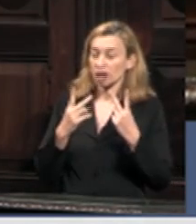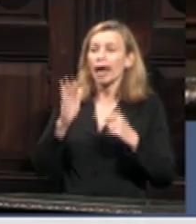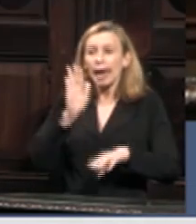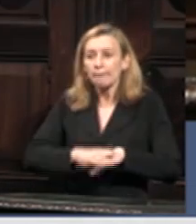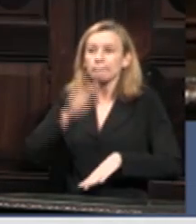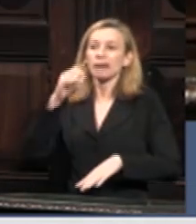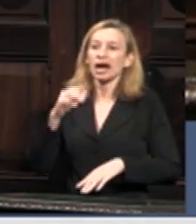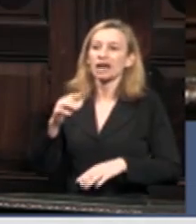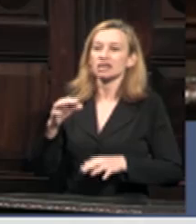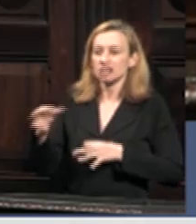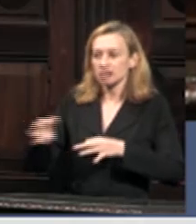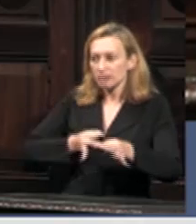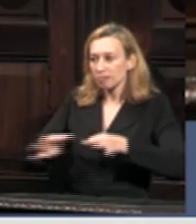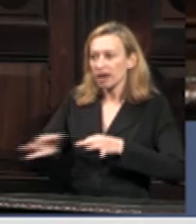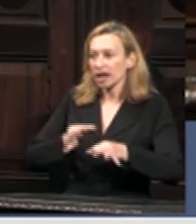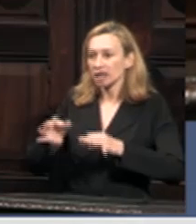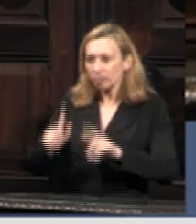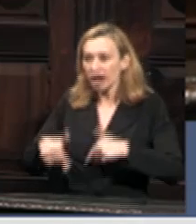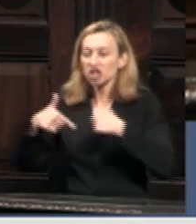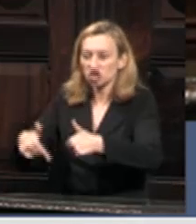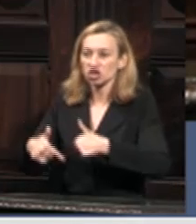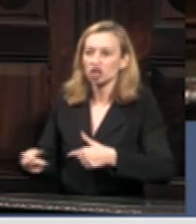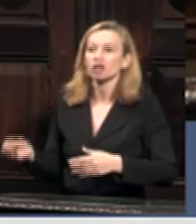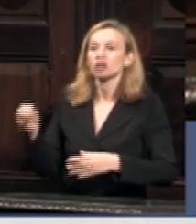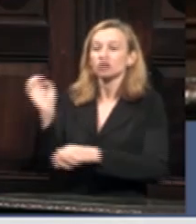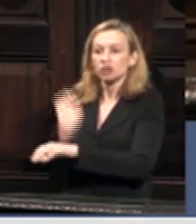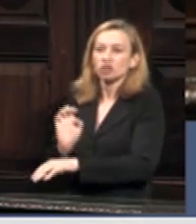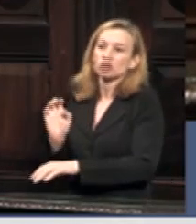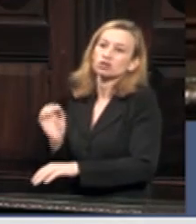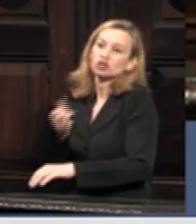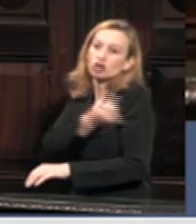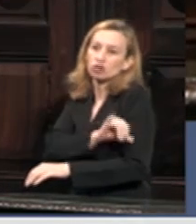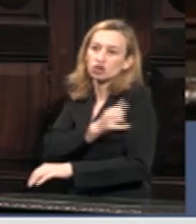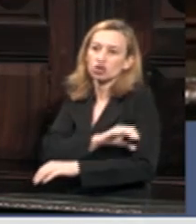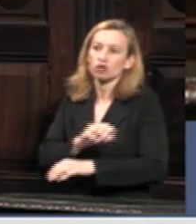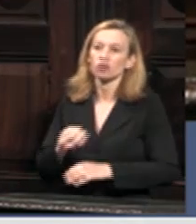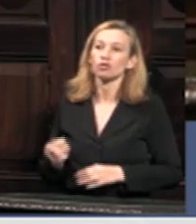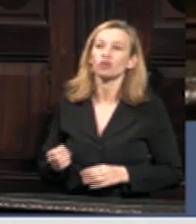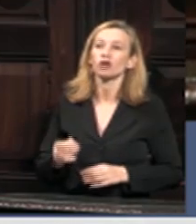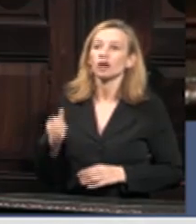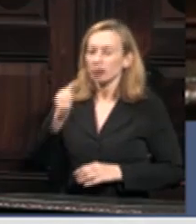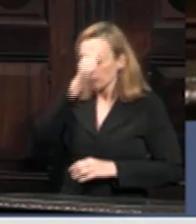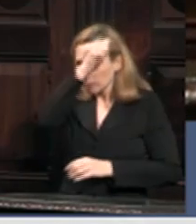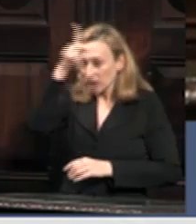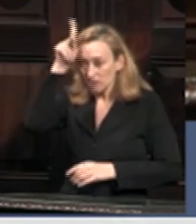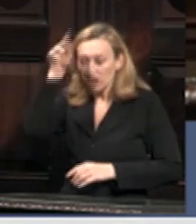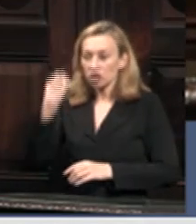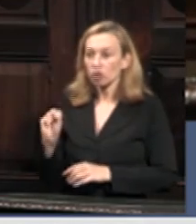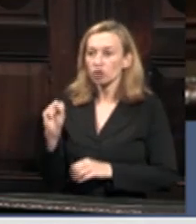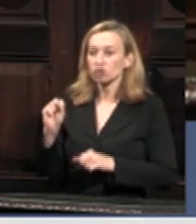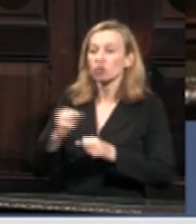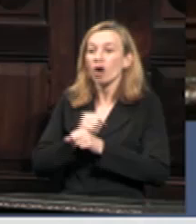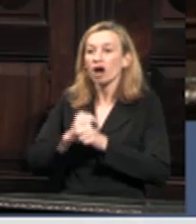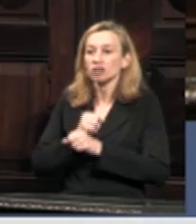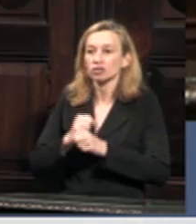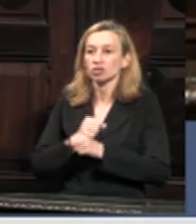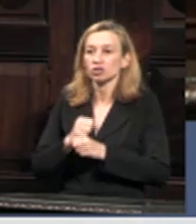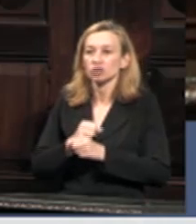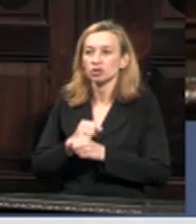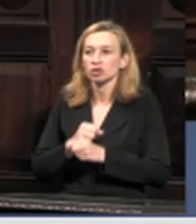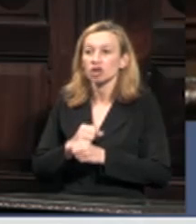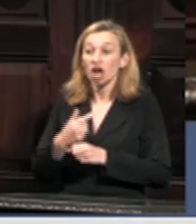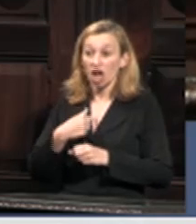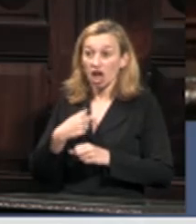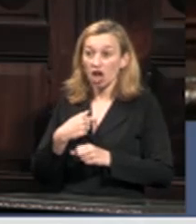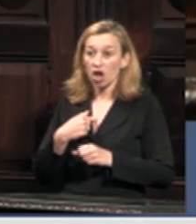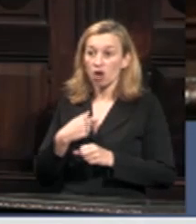preparado para governar o nosso Estado. Foi prefeito da capital por 8 anos. Durante 5 desses 8 anos, fui